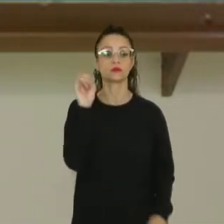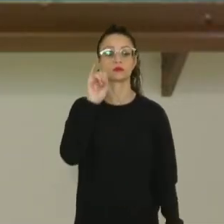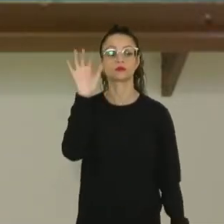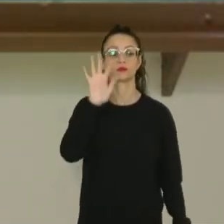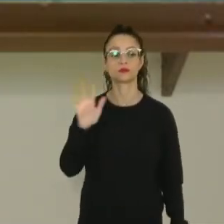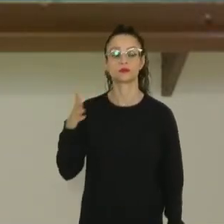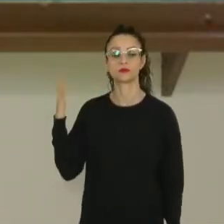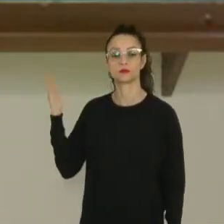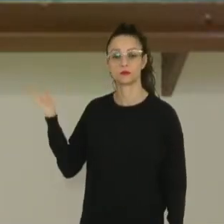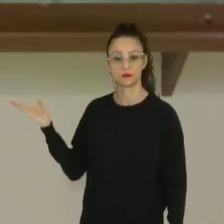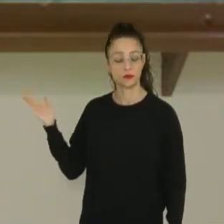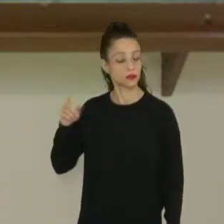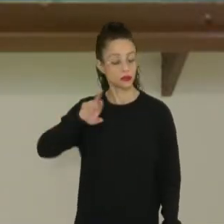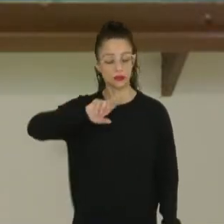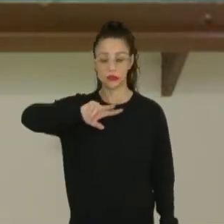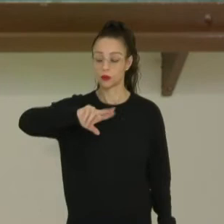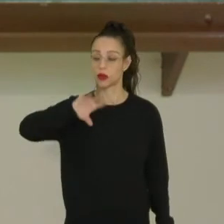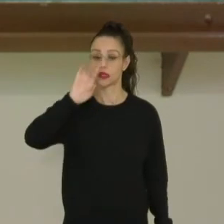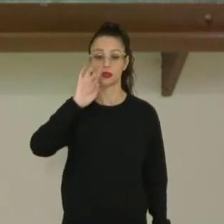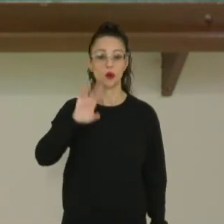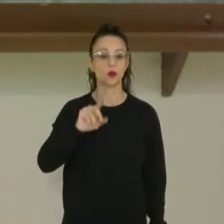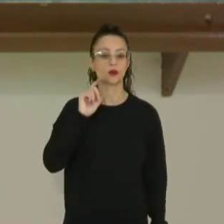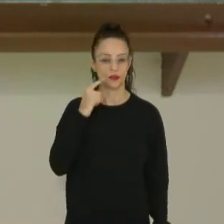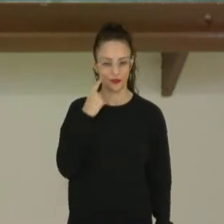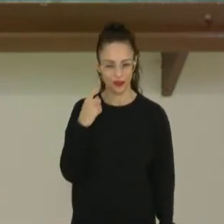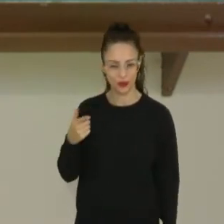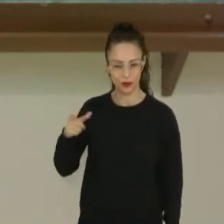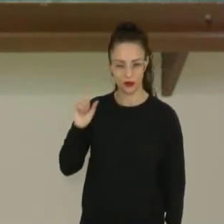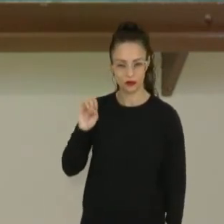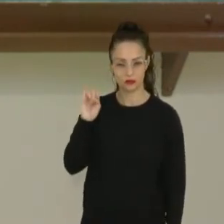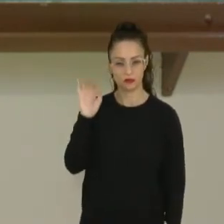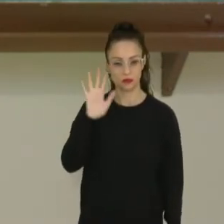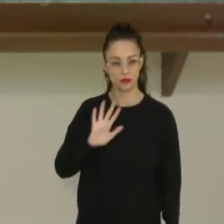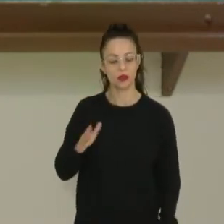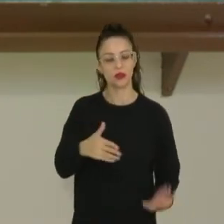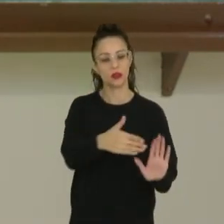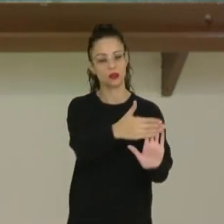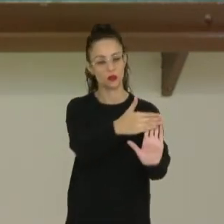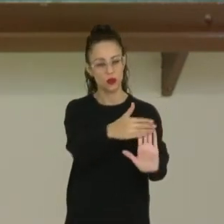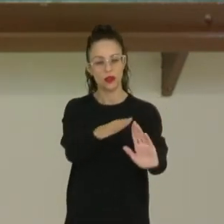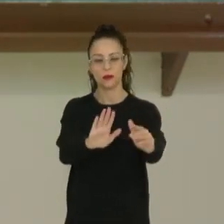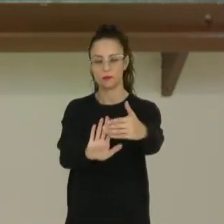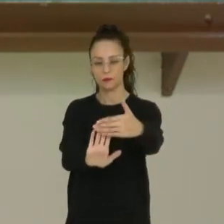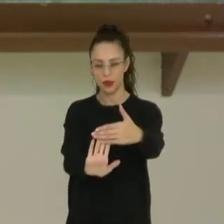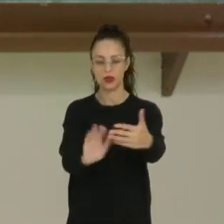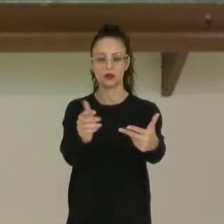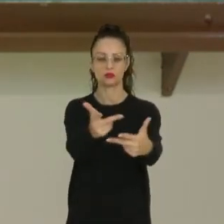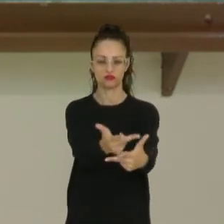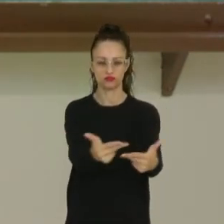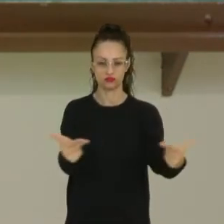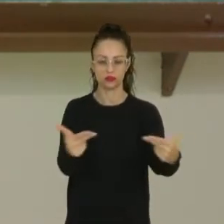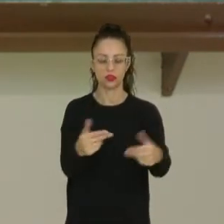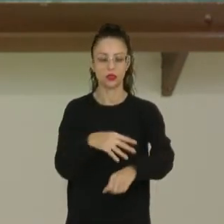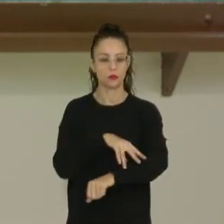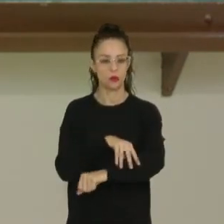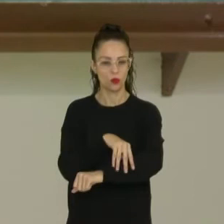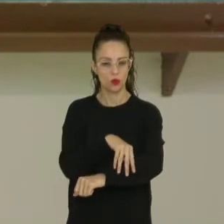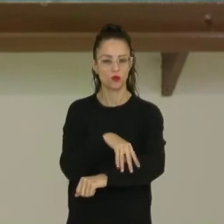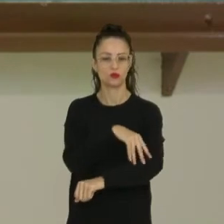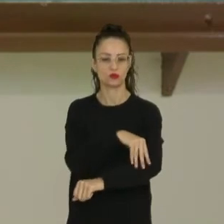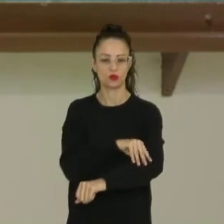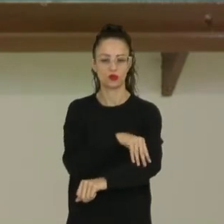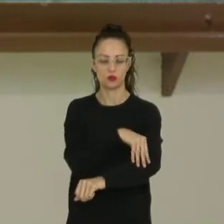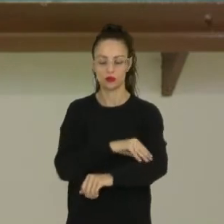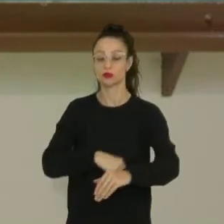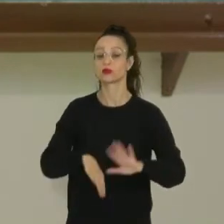temos aqui, que não é só, né, nós vimos ali em algumas imagens atividades de alongamento, né, onde alongamos os grandes grupos